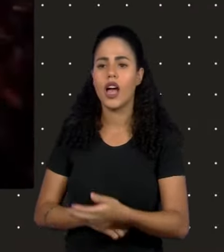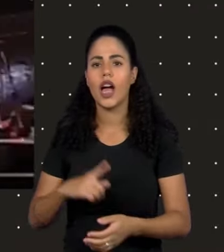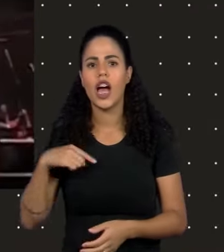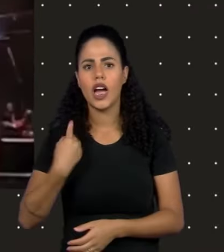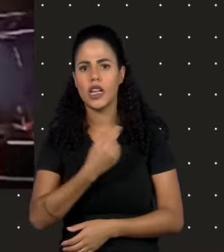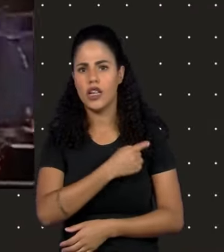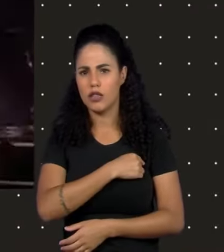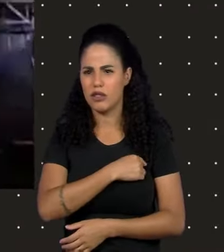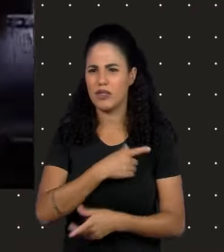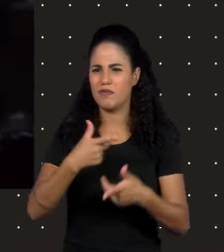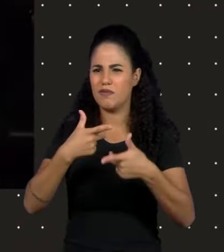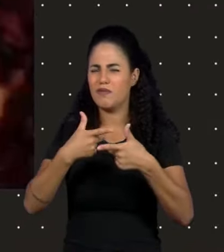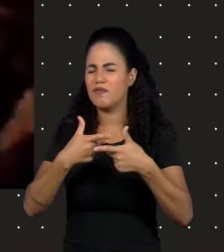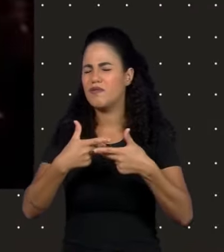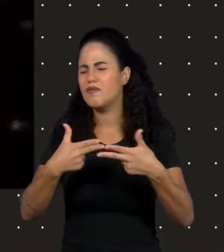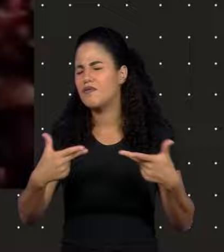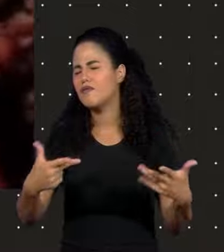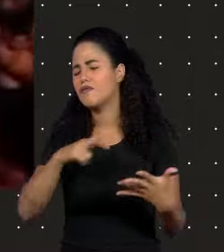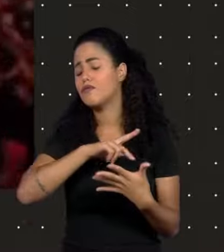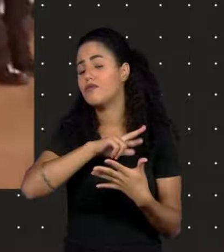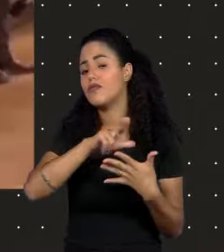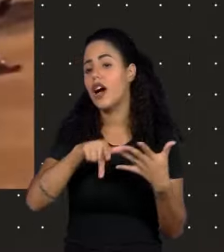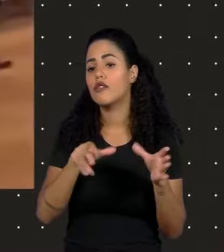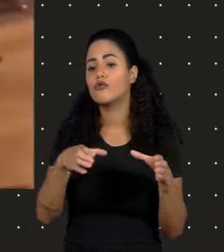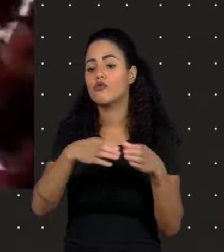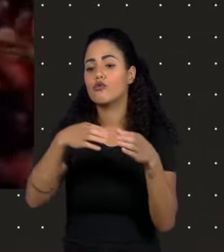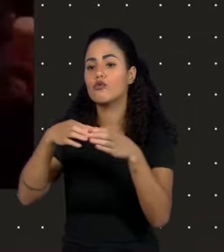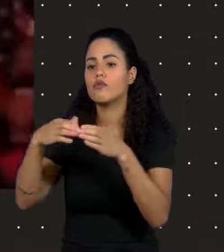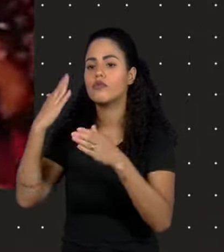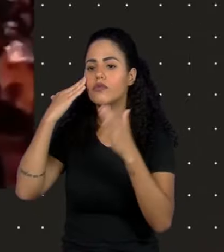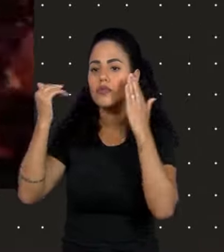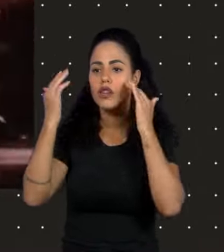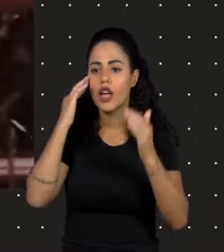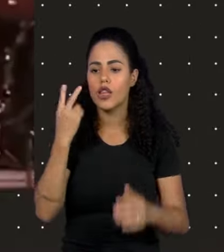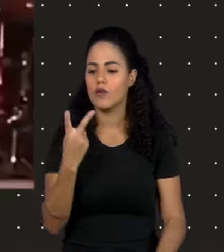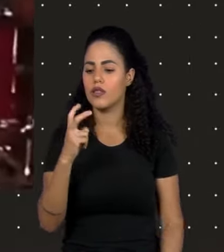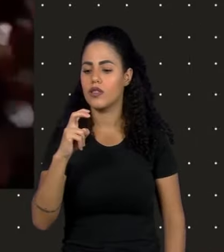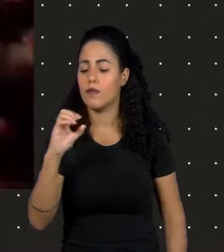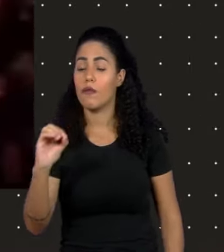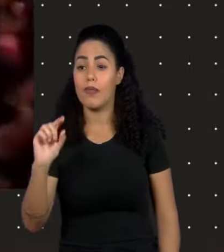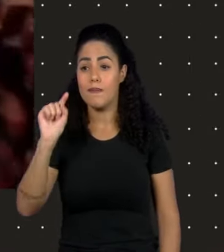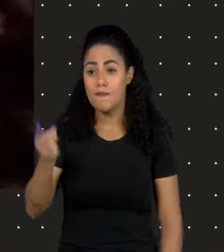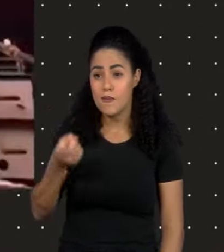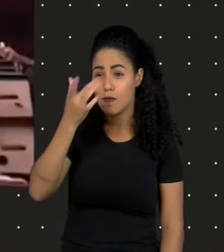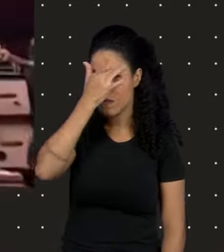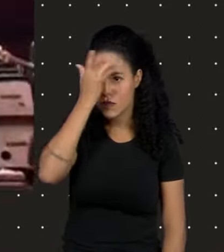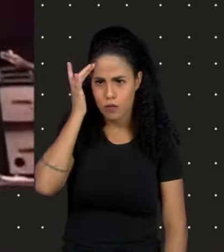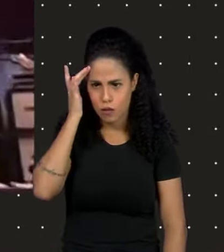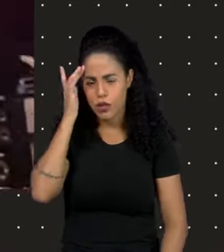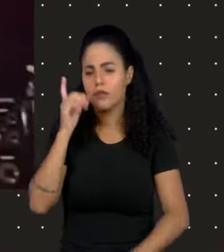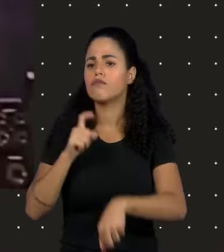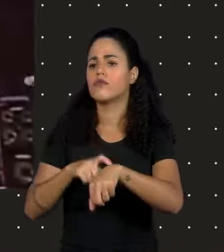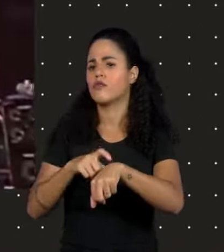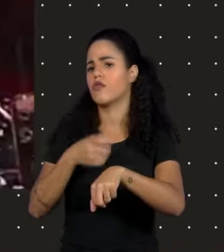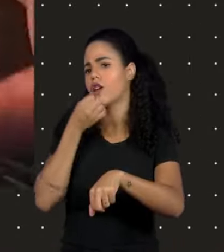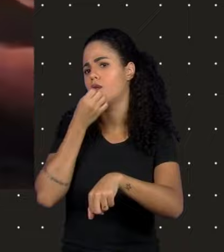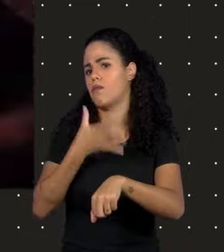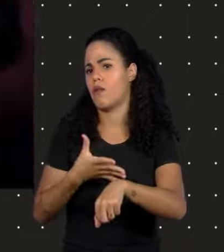N' Roses, e, 250 mil pessoas. Pegamos um horário legal. Foi o maior